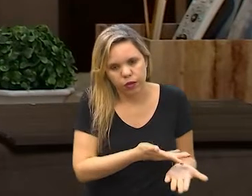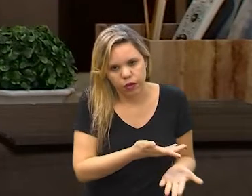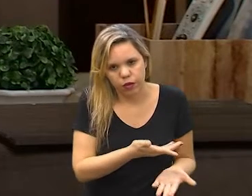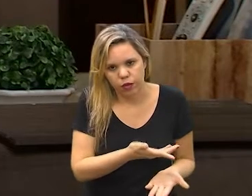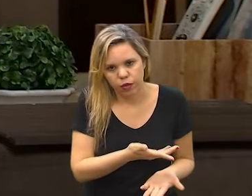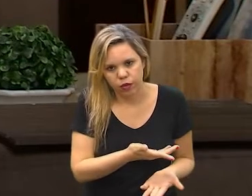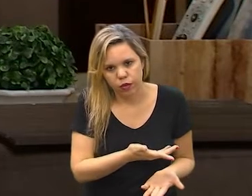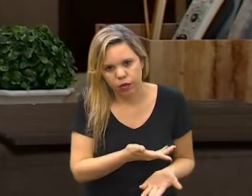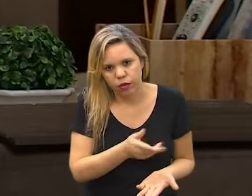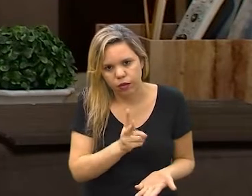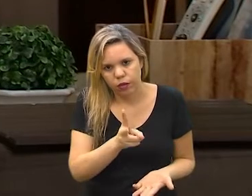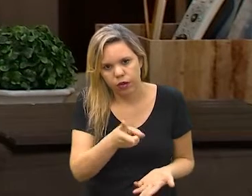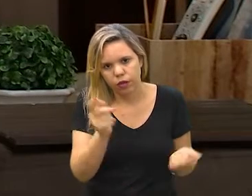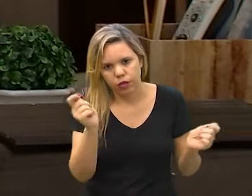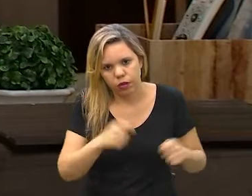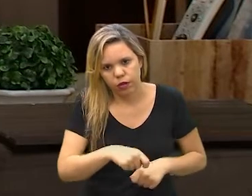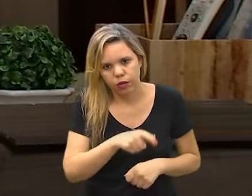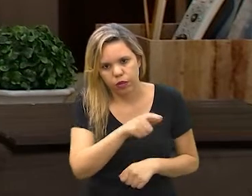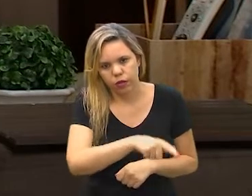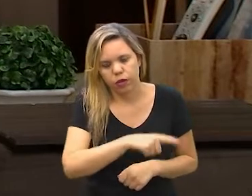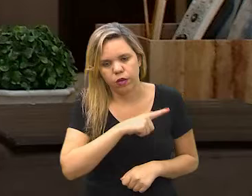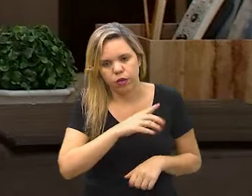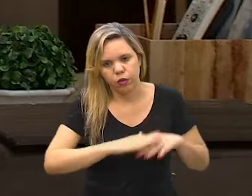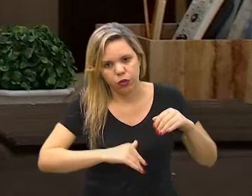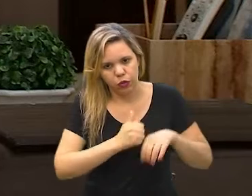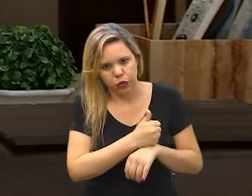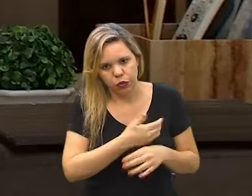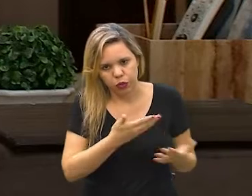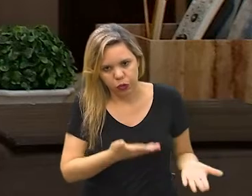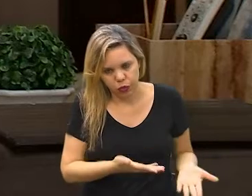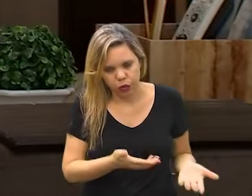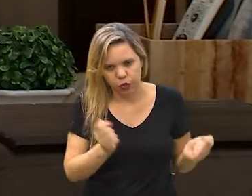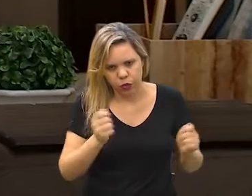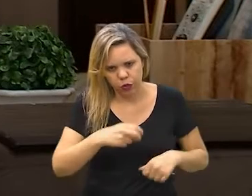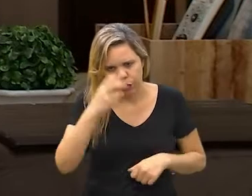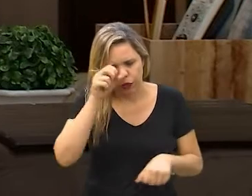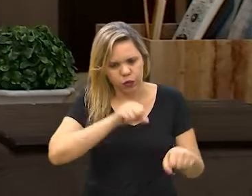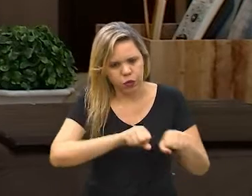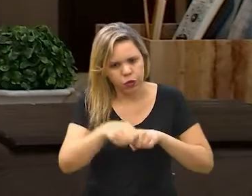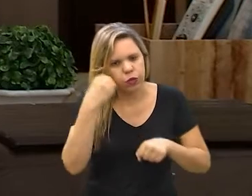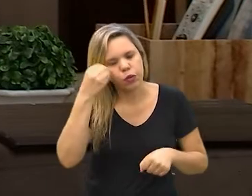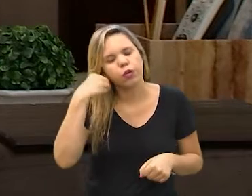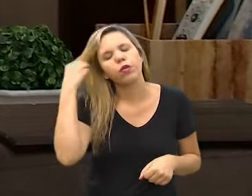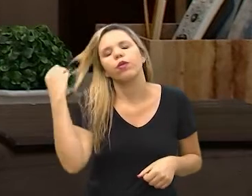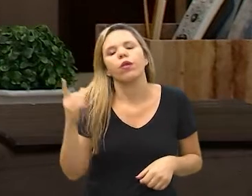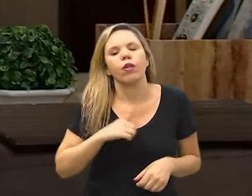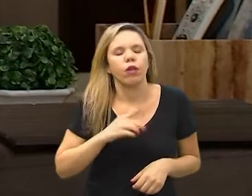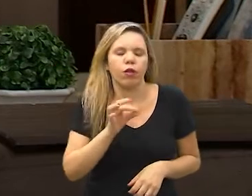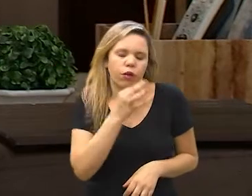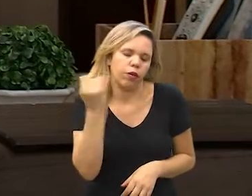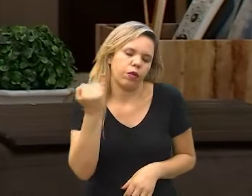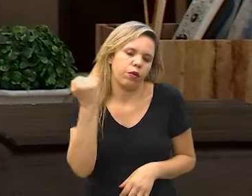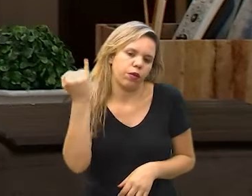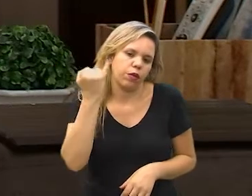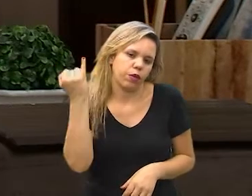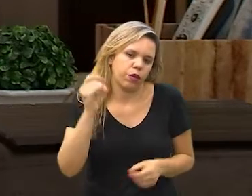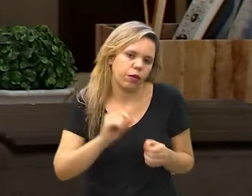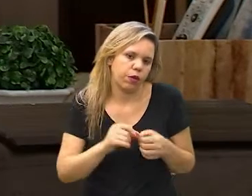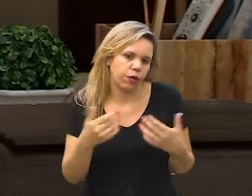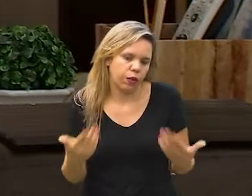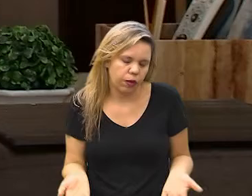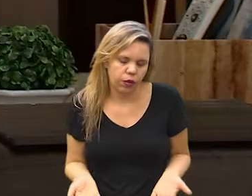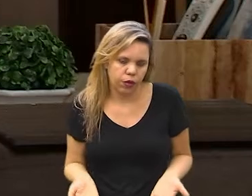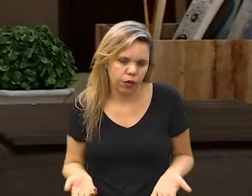receita? Sempre que possível ter um profissional capacitado para fazer isso, é razoável que faça. A